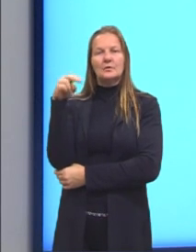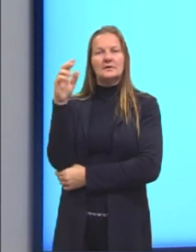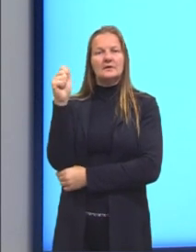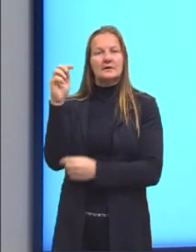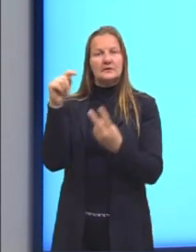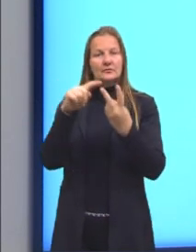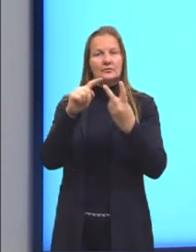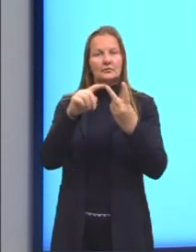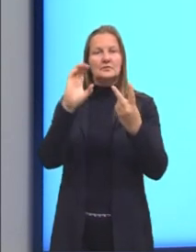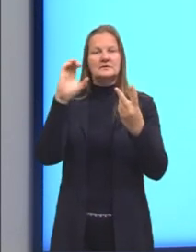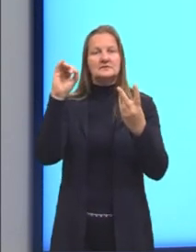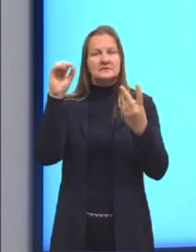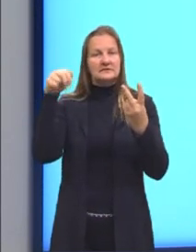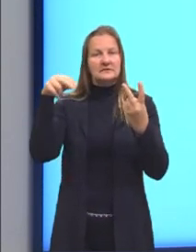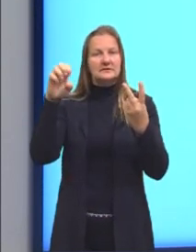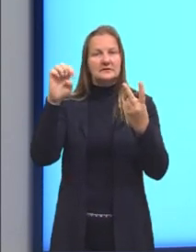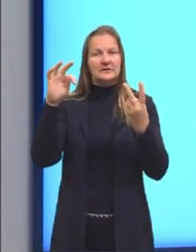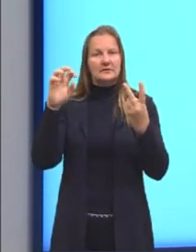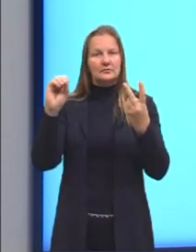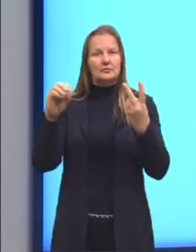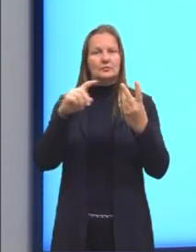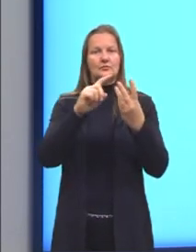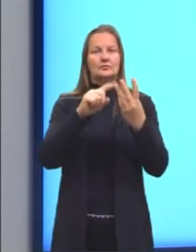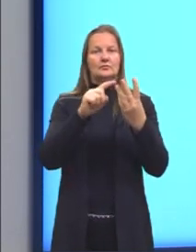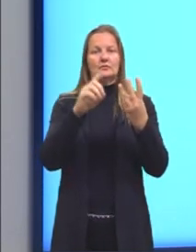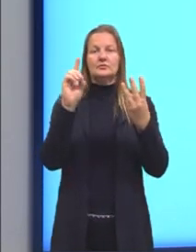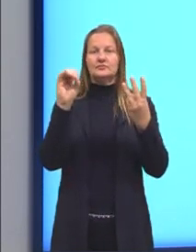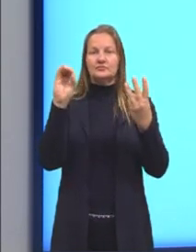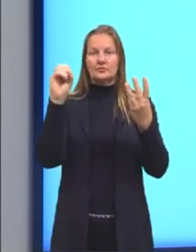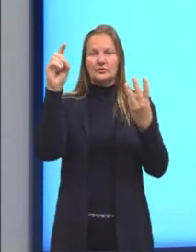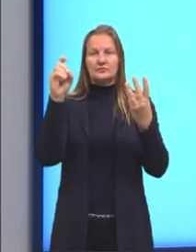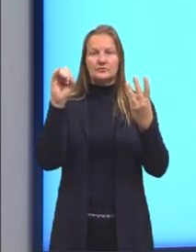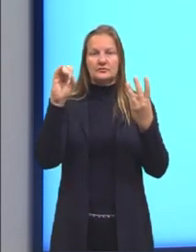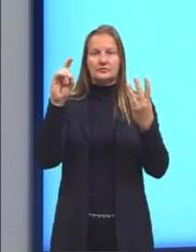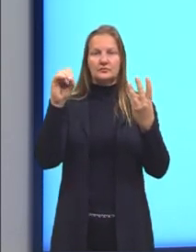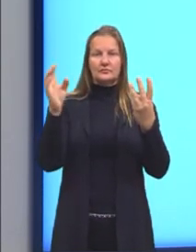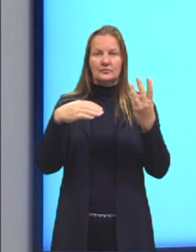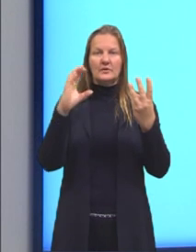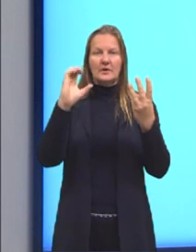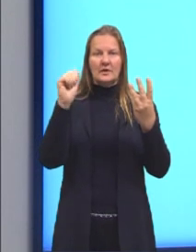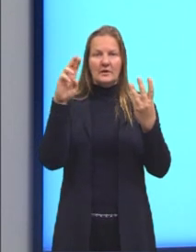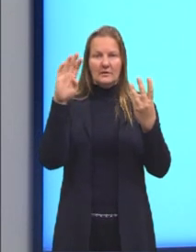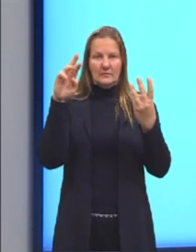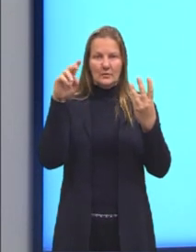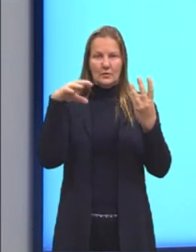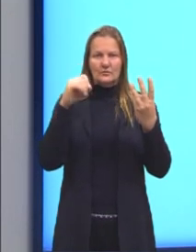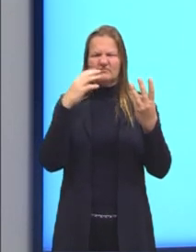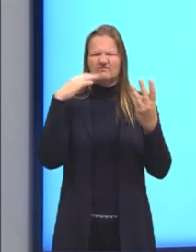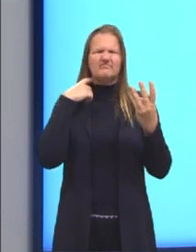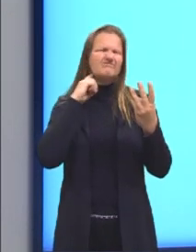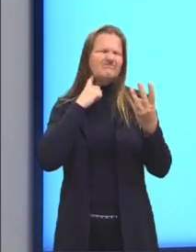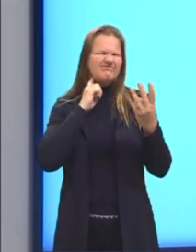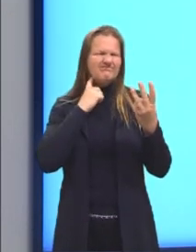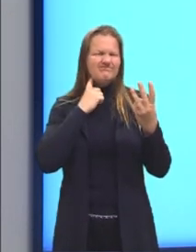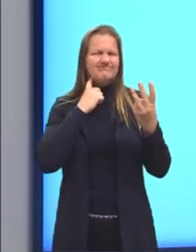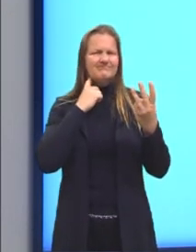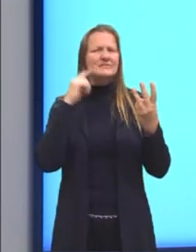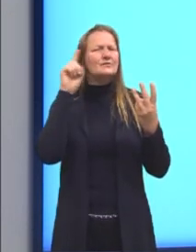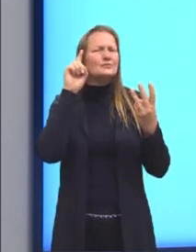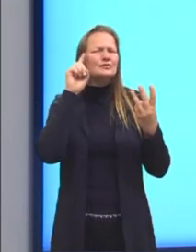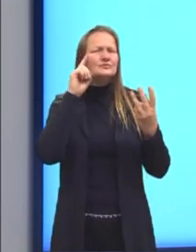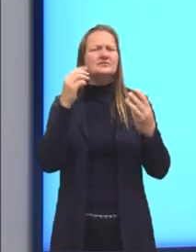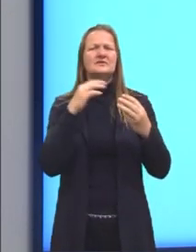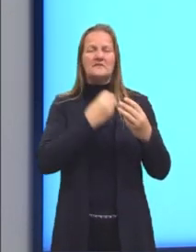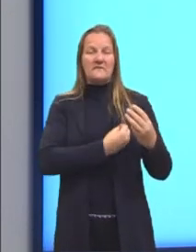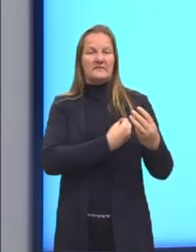e cianetos o próprio dióxido de carbono monóxido de carbono né que são os gases poluentes aí do nosso dia a dia super